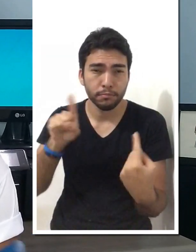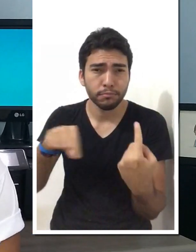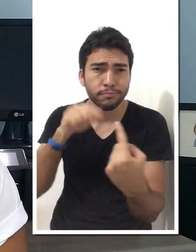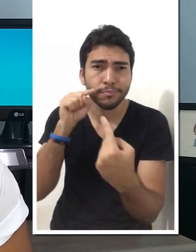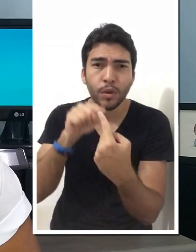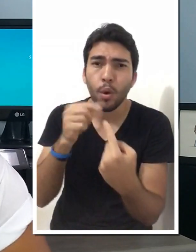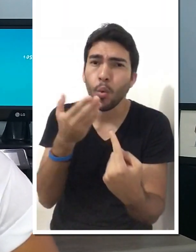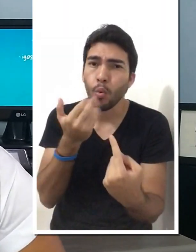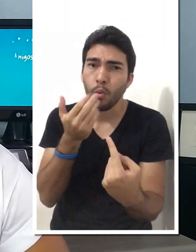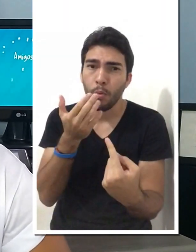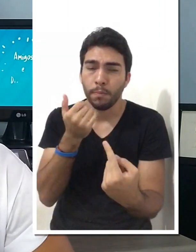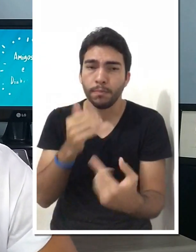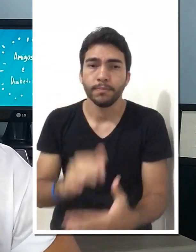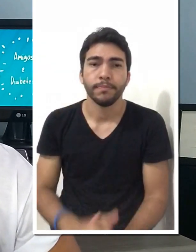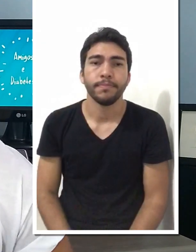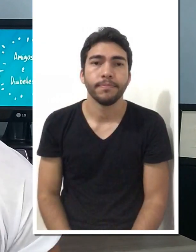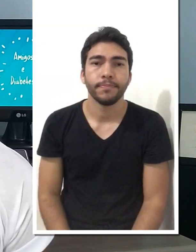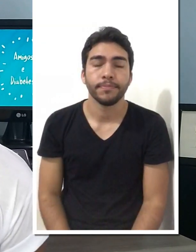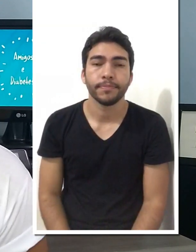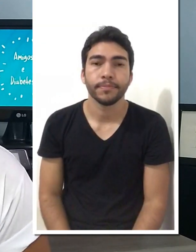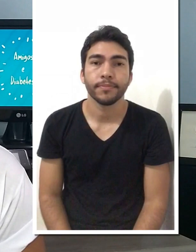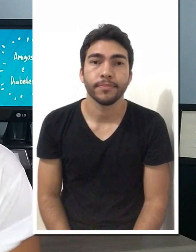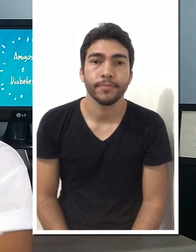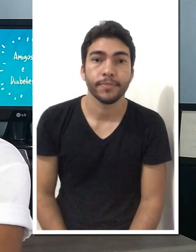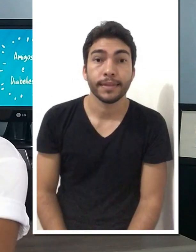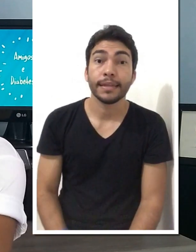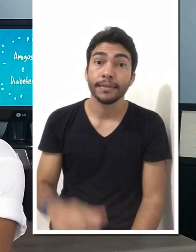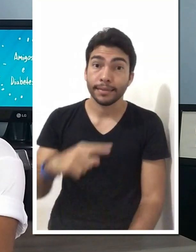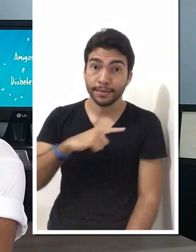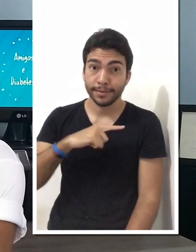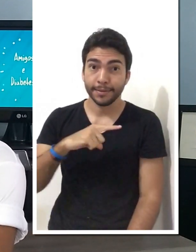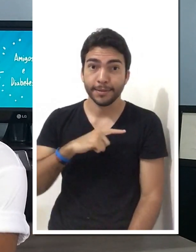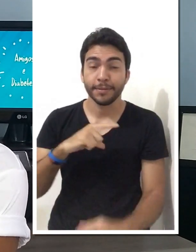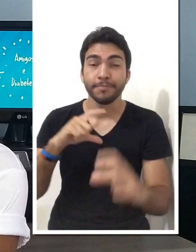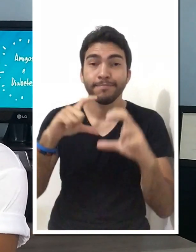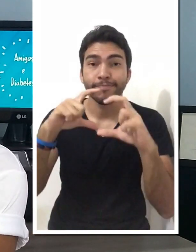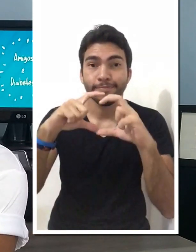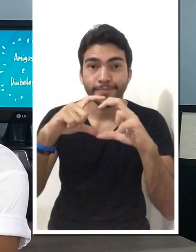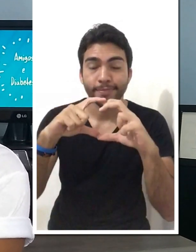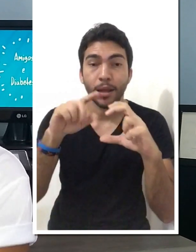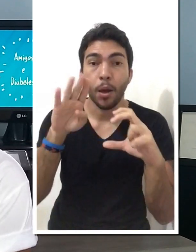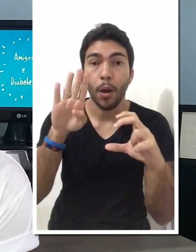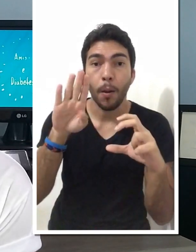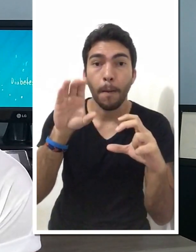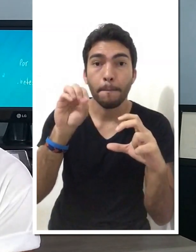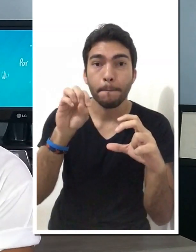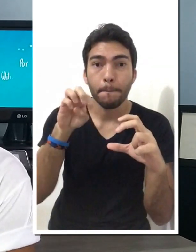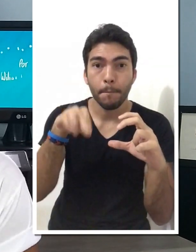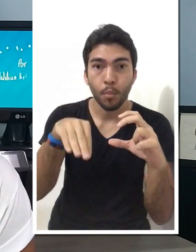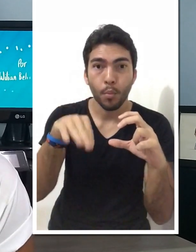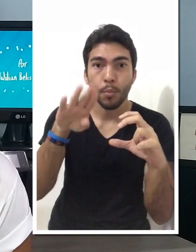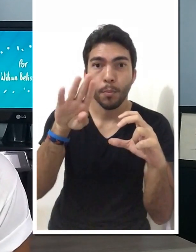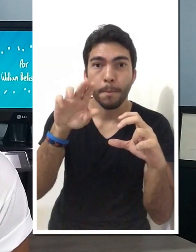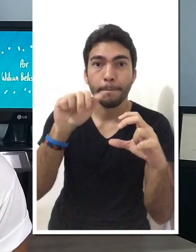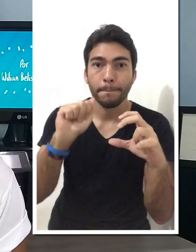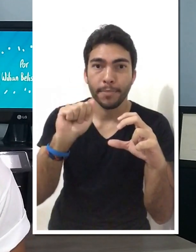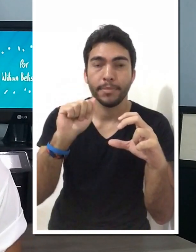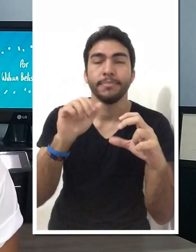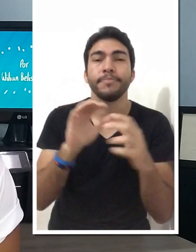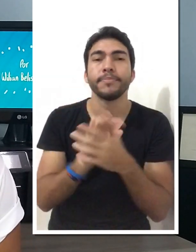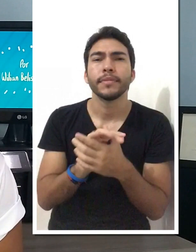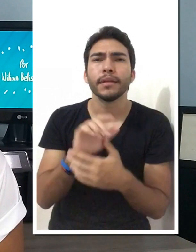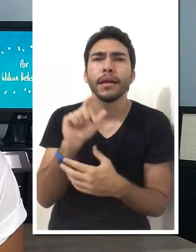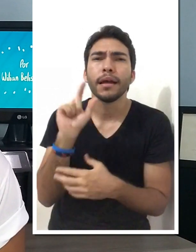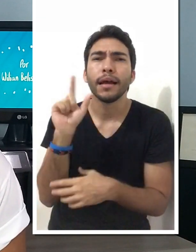comer. Outro tipo de tratamento são as bombas de insulina, que no caso eu e o Sérgio a gente